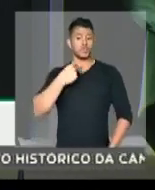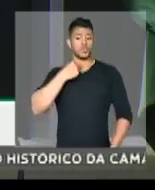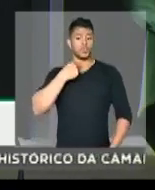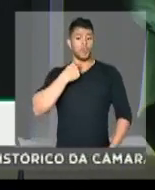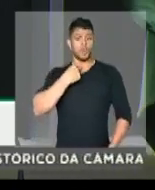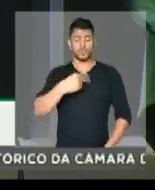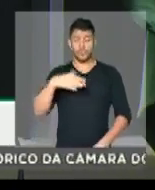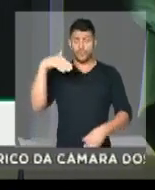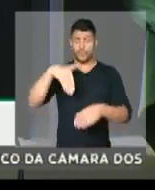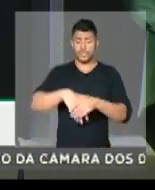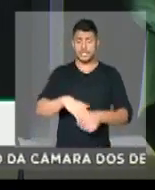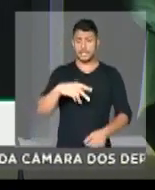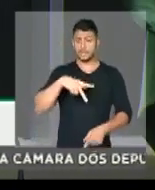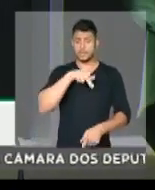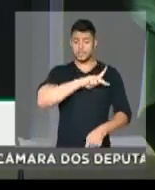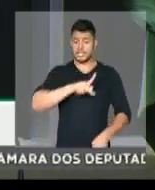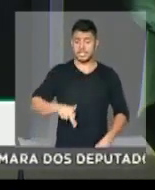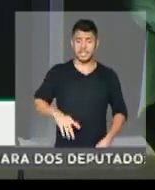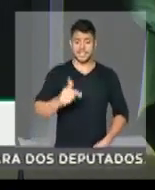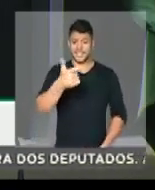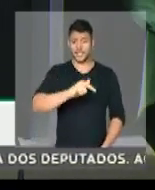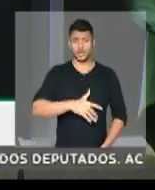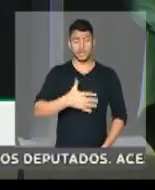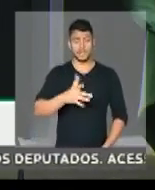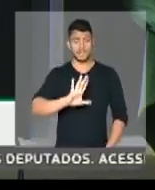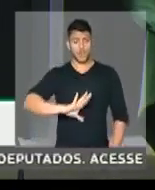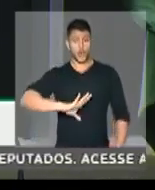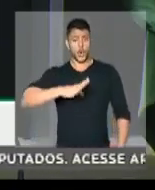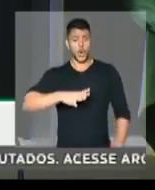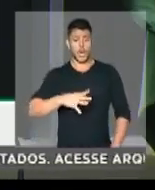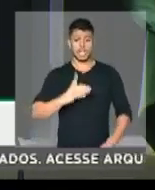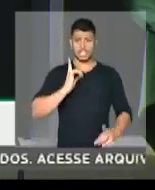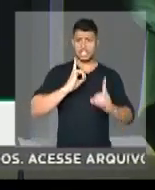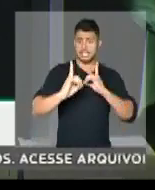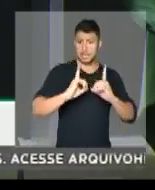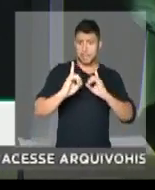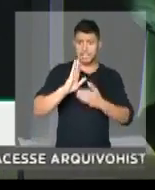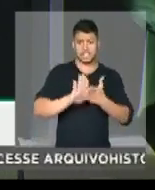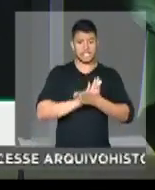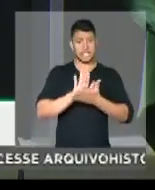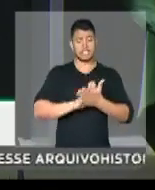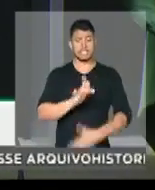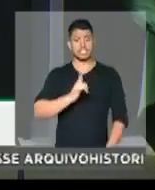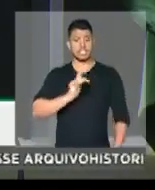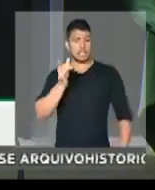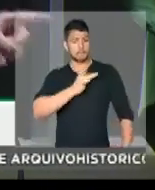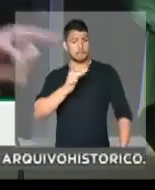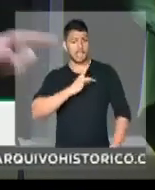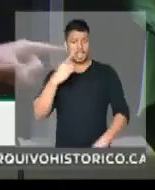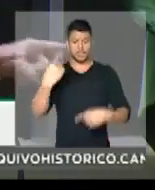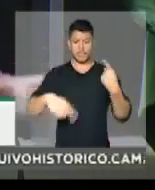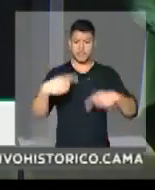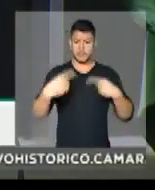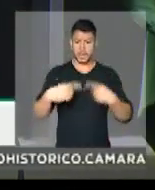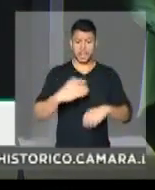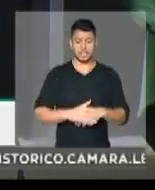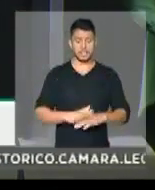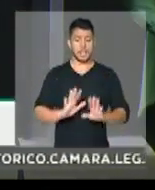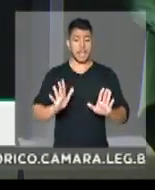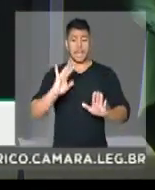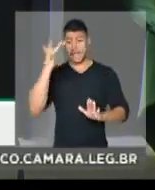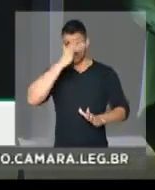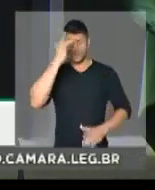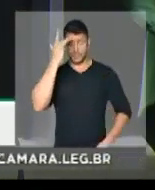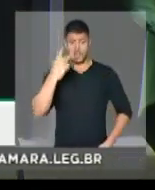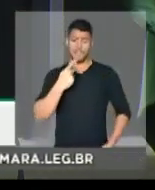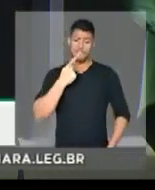coragem sequer de participar de um debate no período das eleições. Tinha medo dos debates. Os marqueteiros diziam que